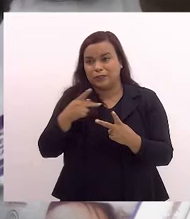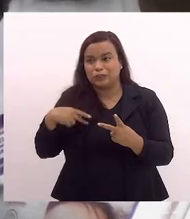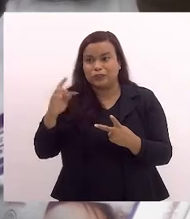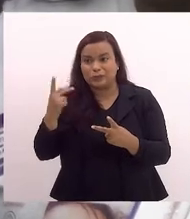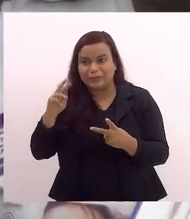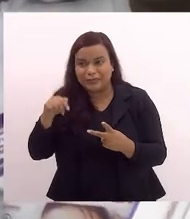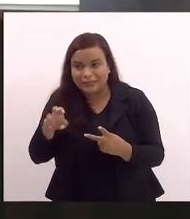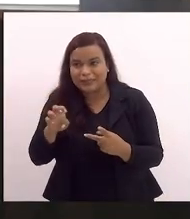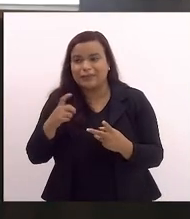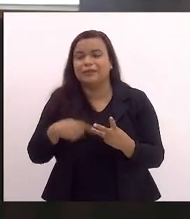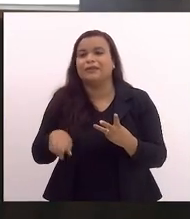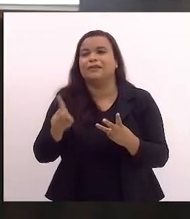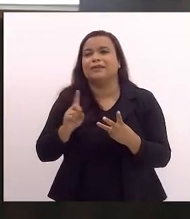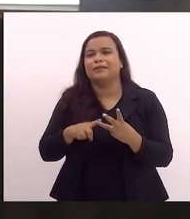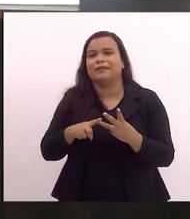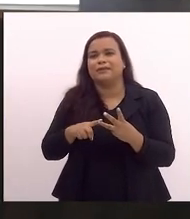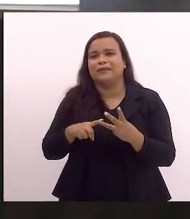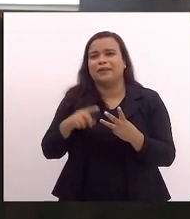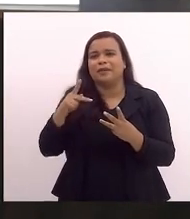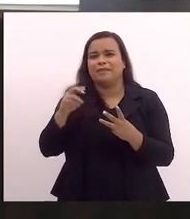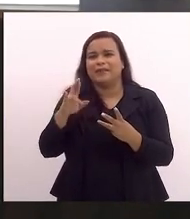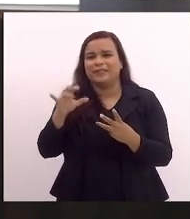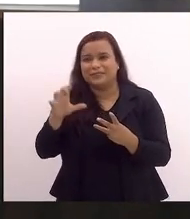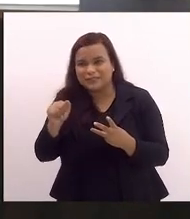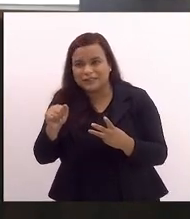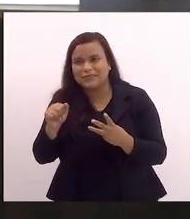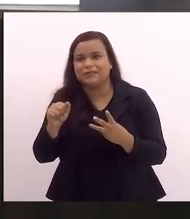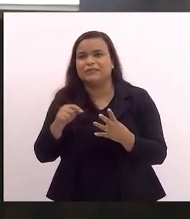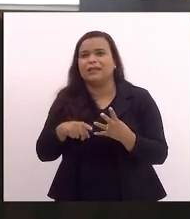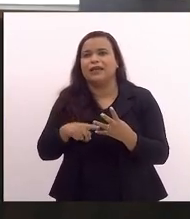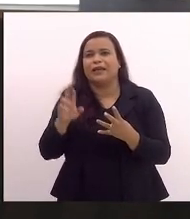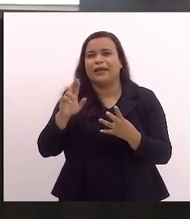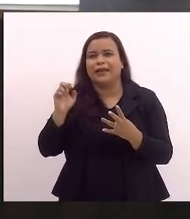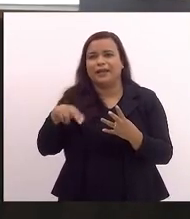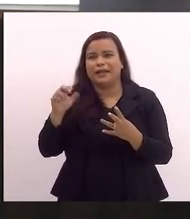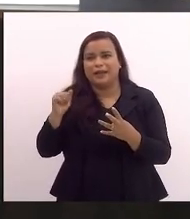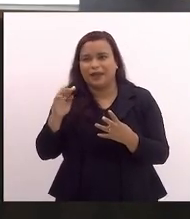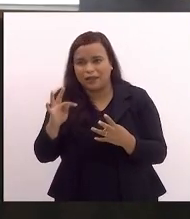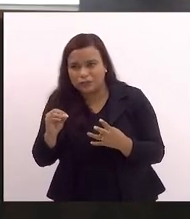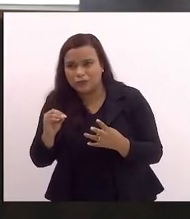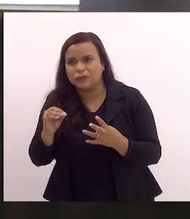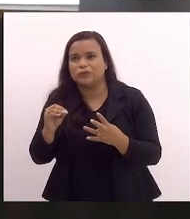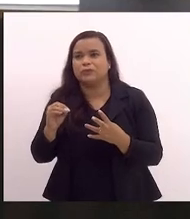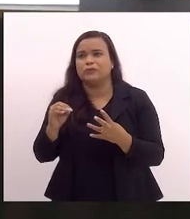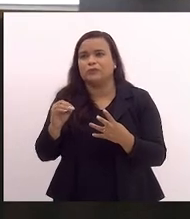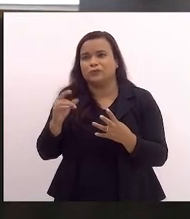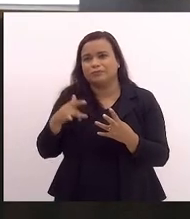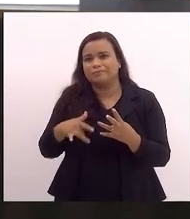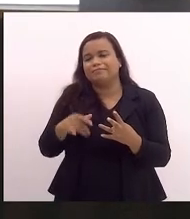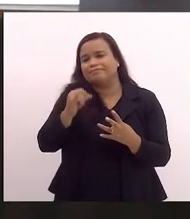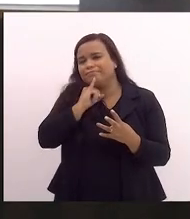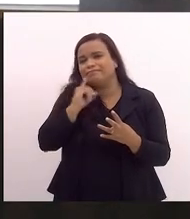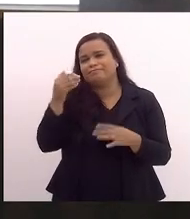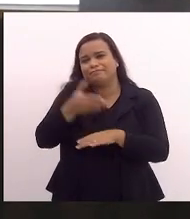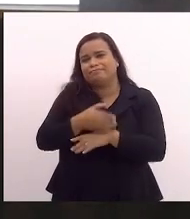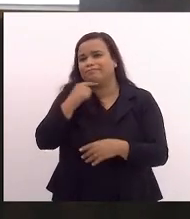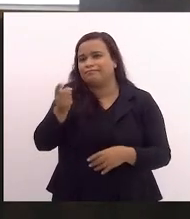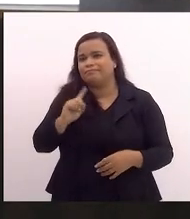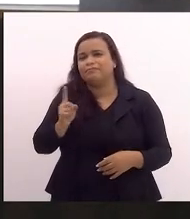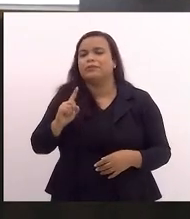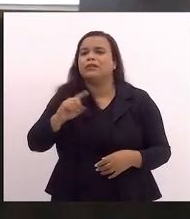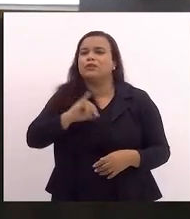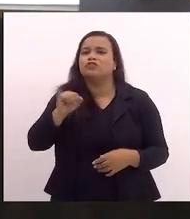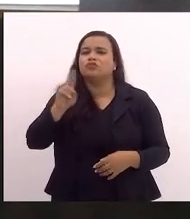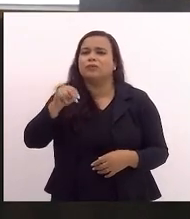Vieira, Patrícia Oliveira, Renato Nogueira, que infelizmente não pôde vir,